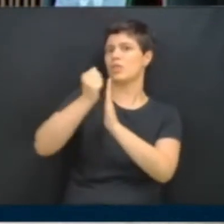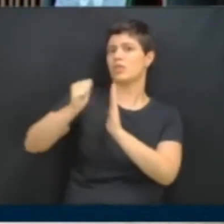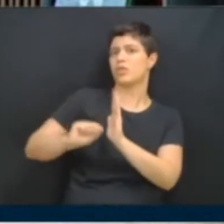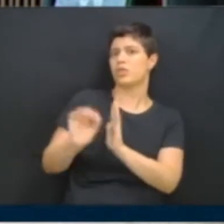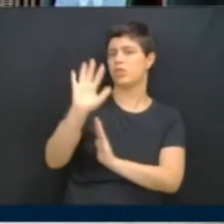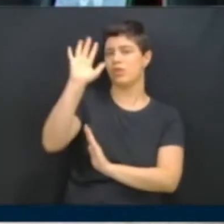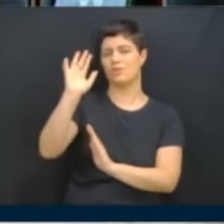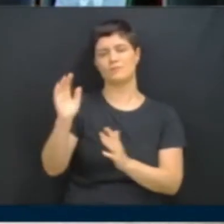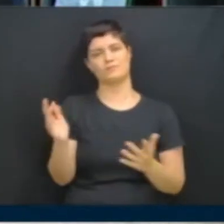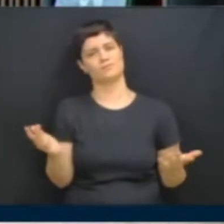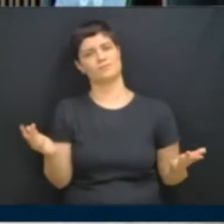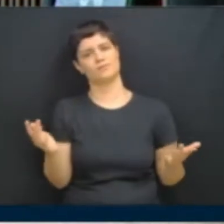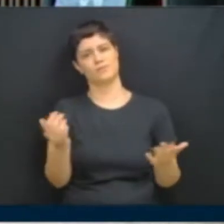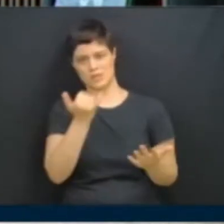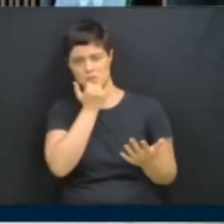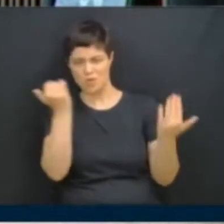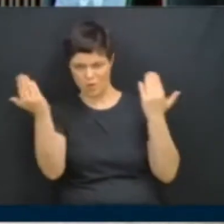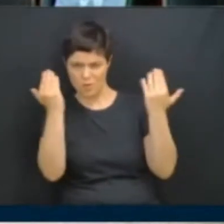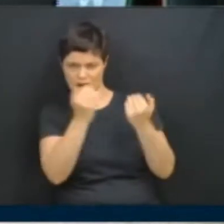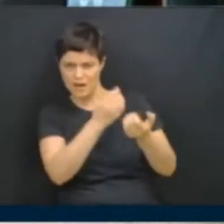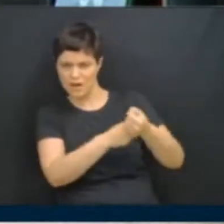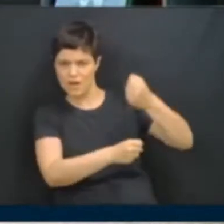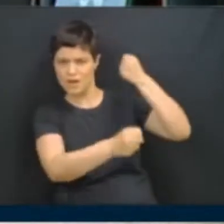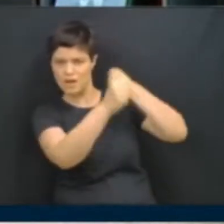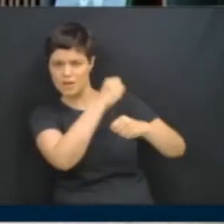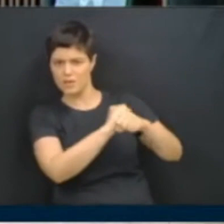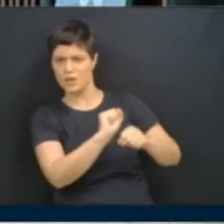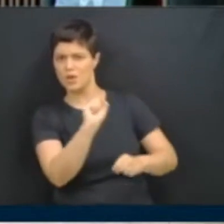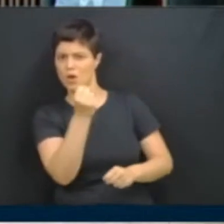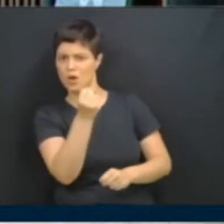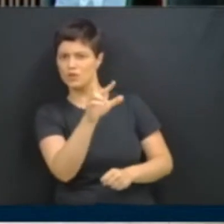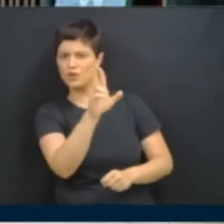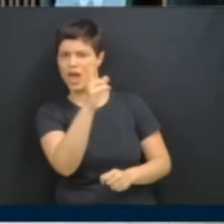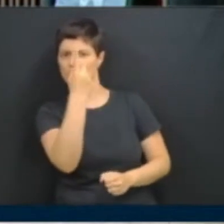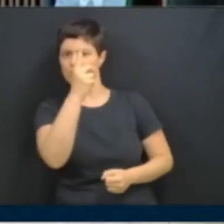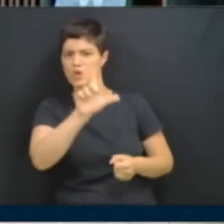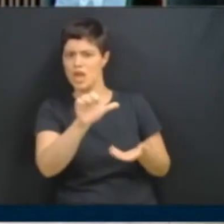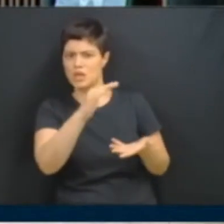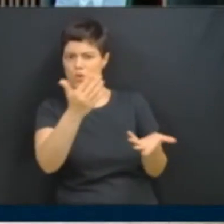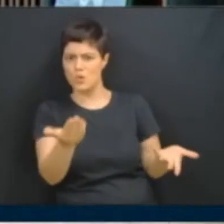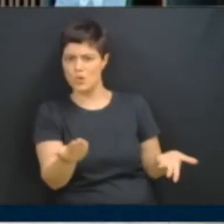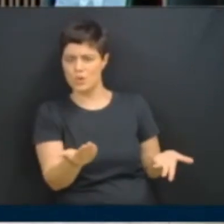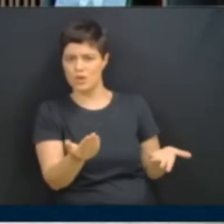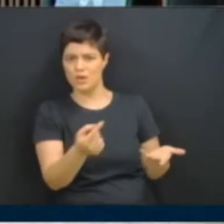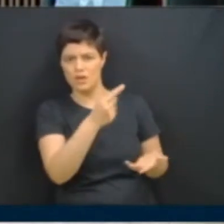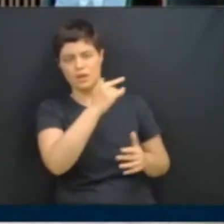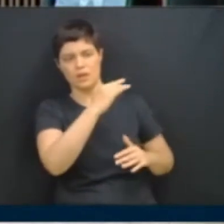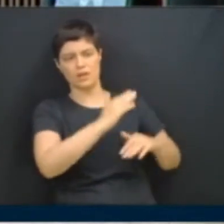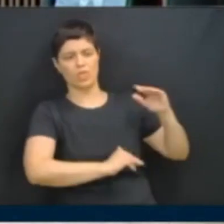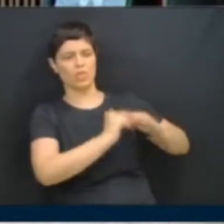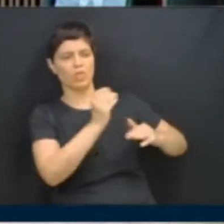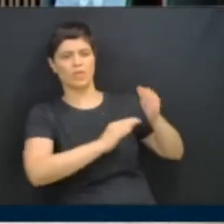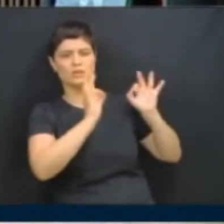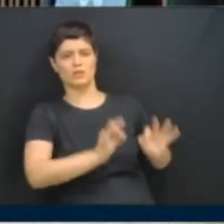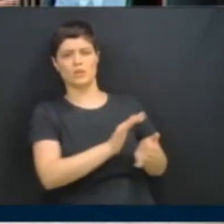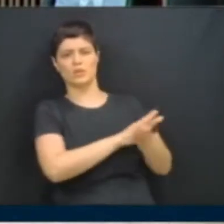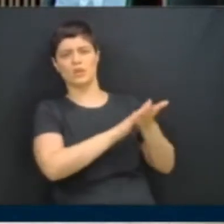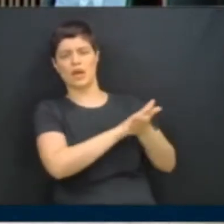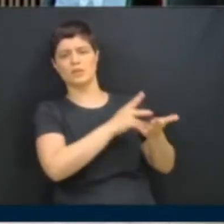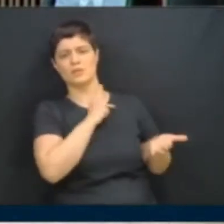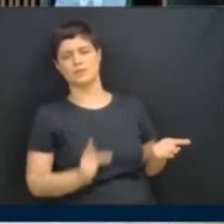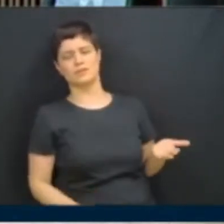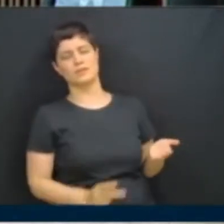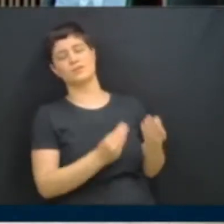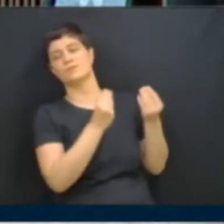nenhuma proximidade com os R$8 quanto o incompetente estava no governo federal. É tanto sinônimo que dá para